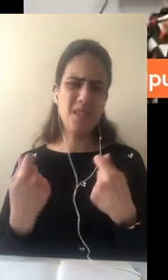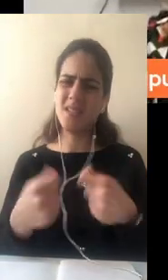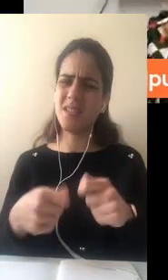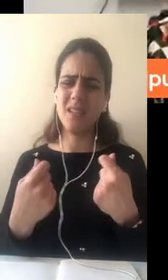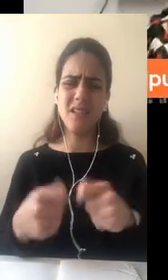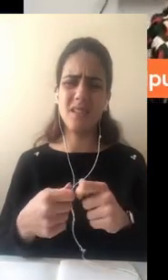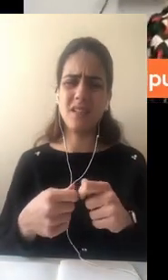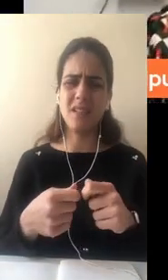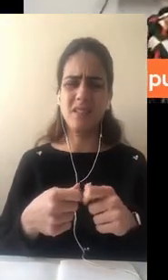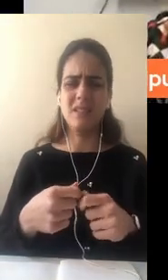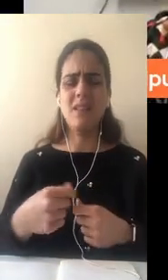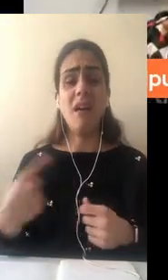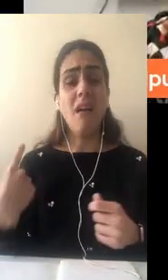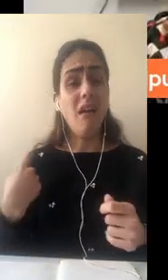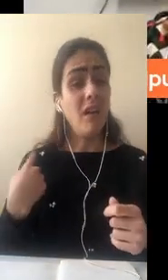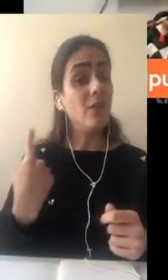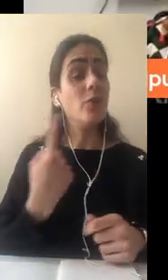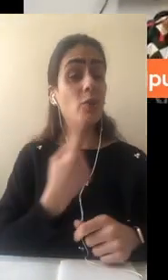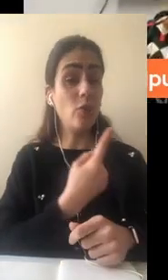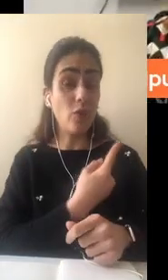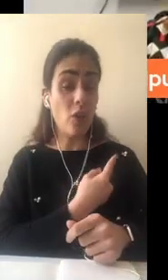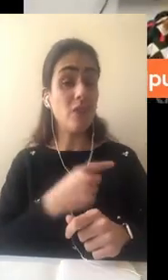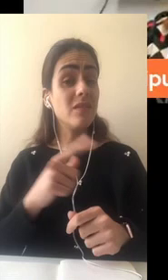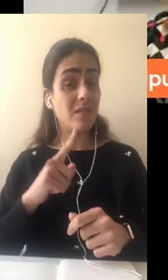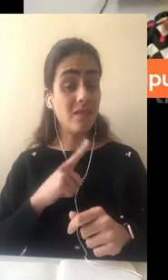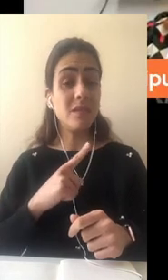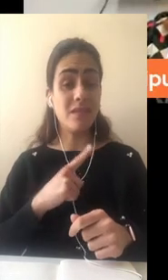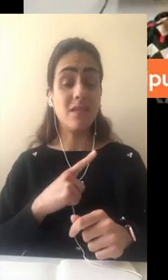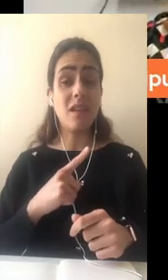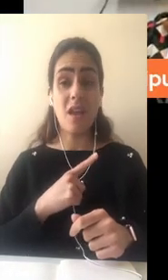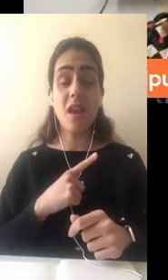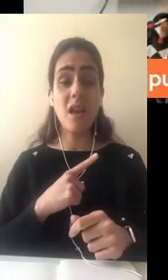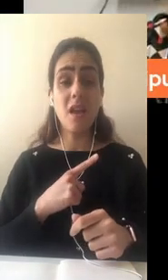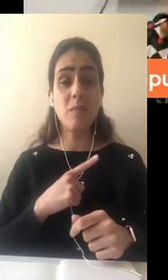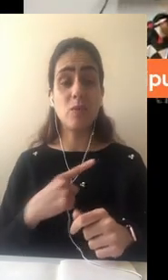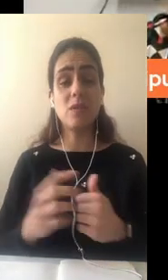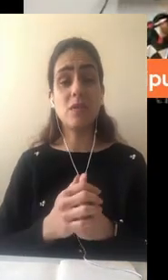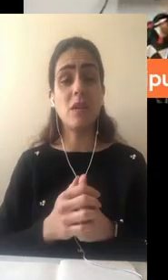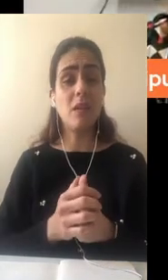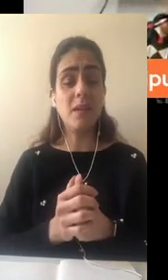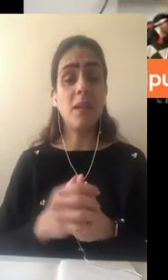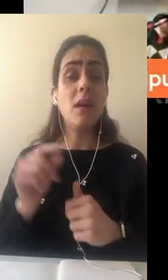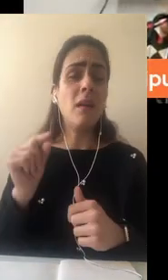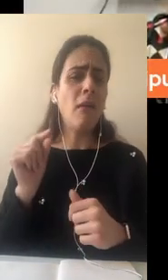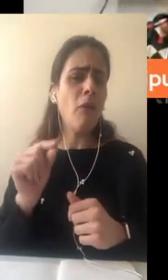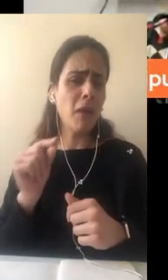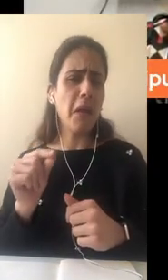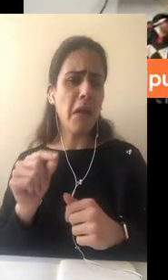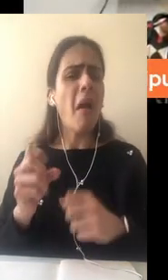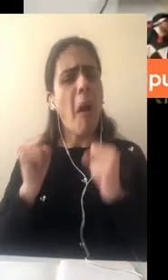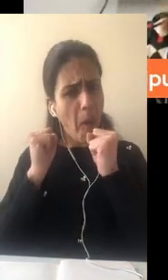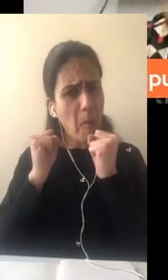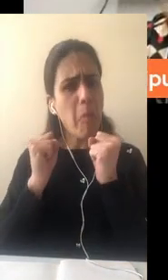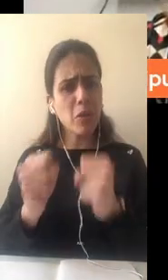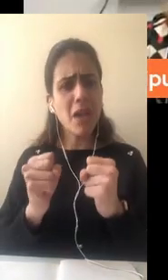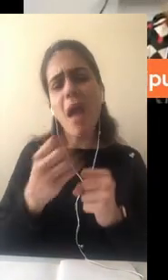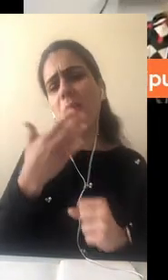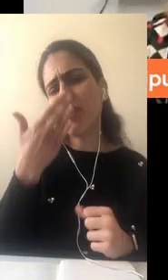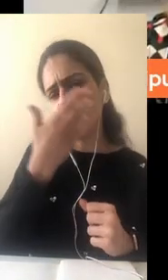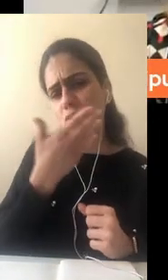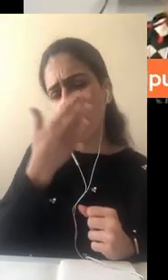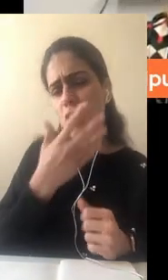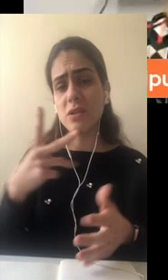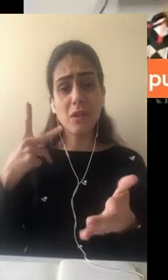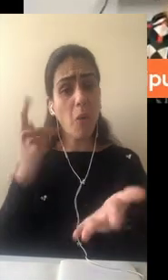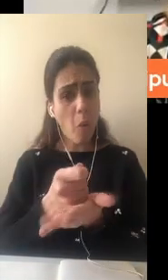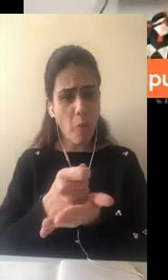E nós temos autonomia para realizar os nossos desejos, comprar uma roupa, comprar uma fantasia, comer